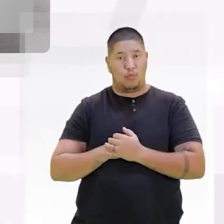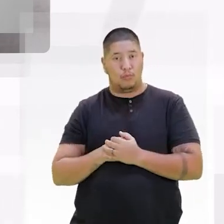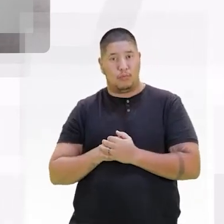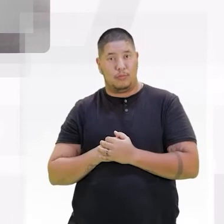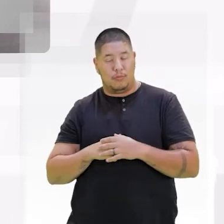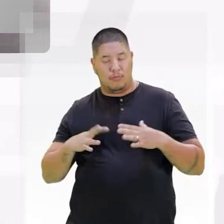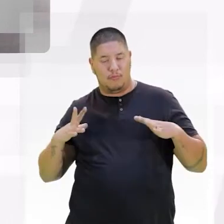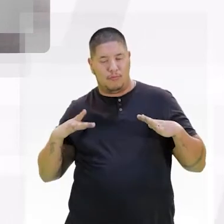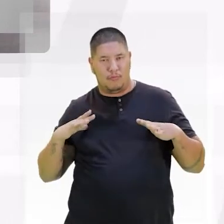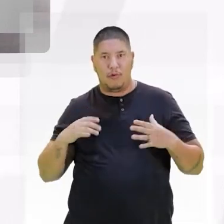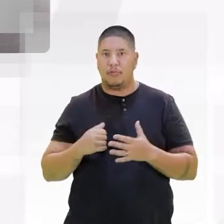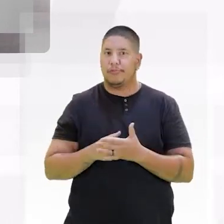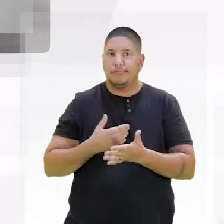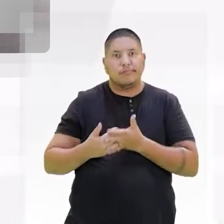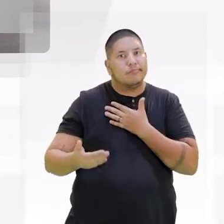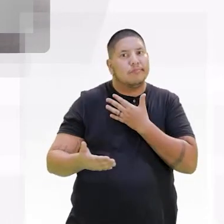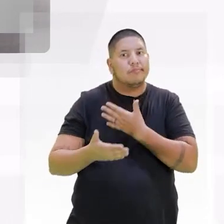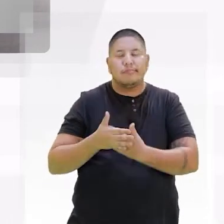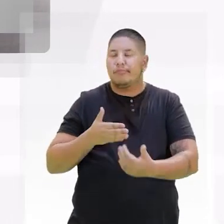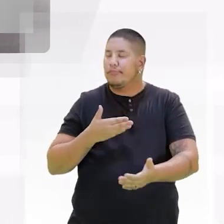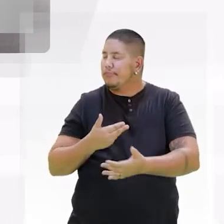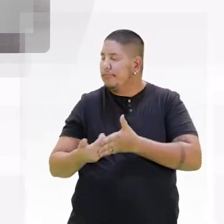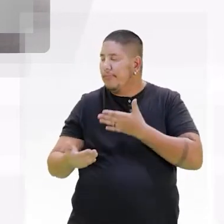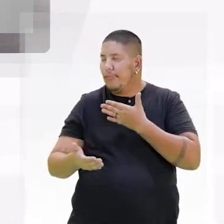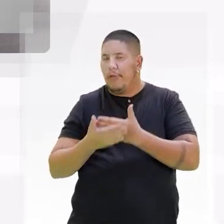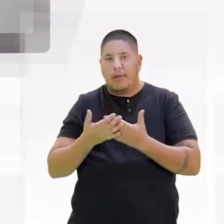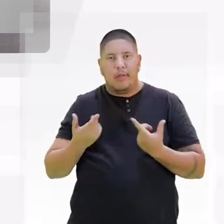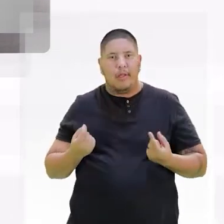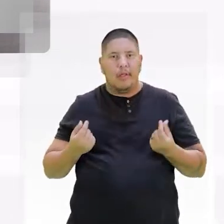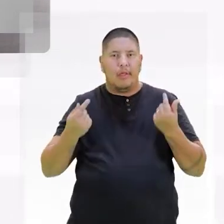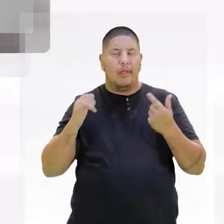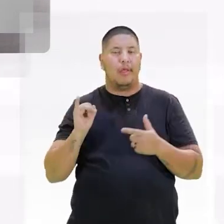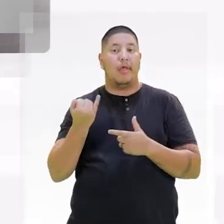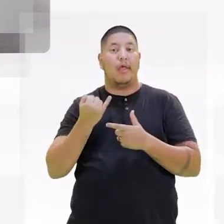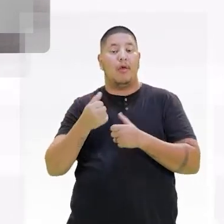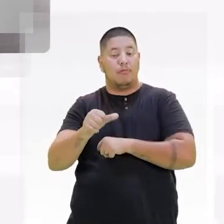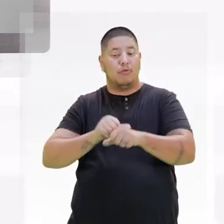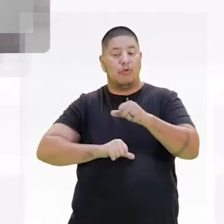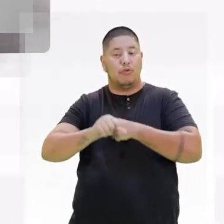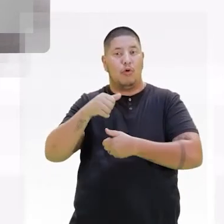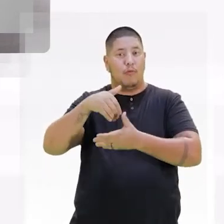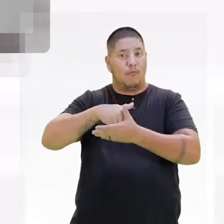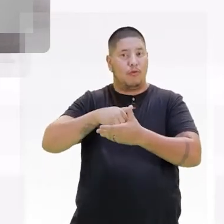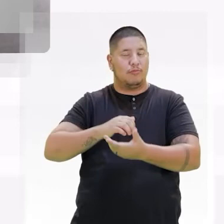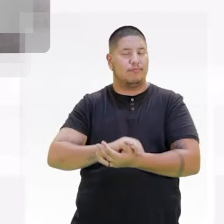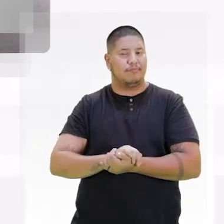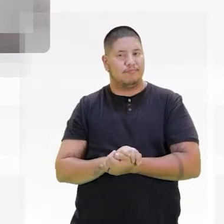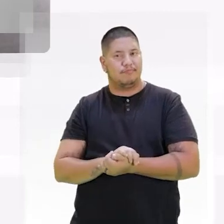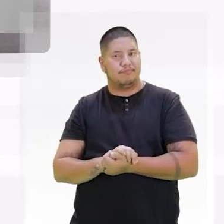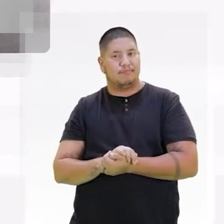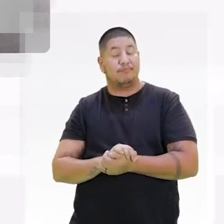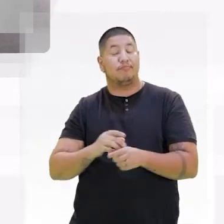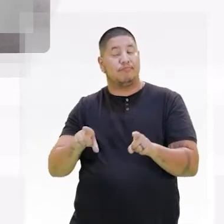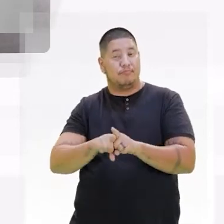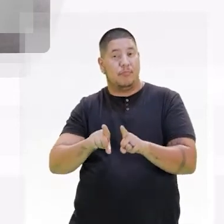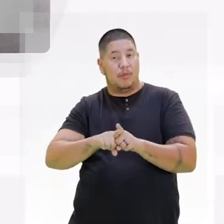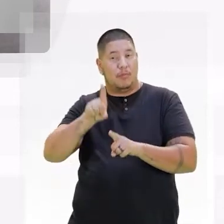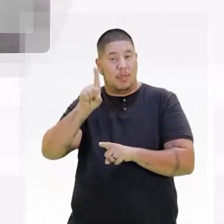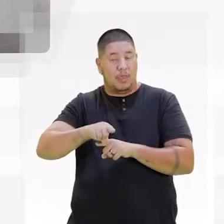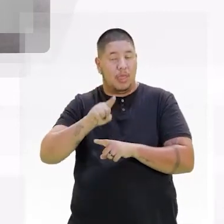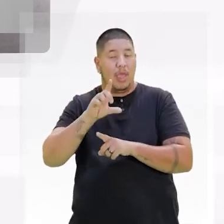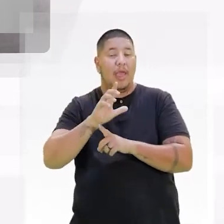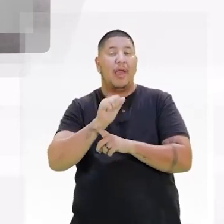folgas compensatórias, enfim, qualquer tipo de vantagem em troca do voto. É também considerado